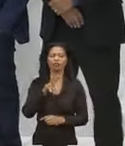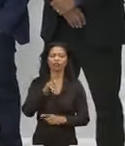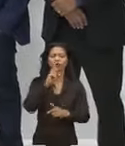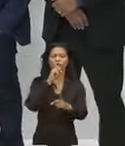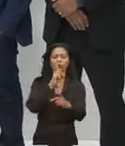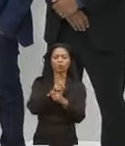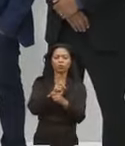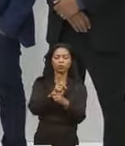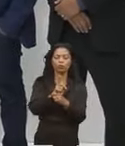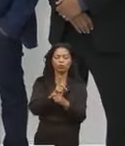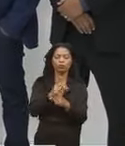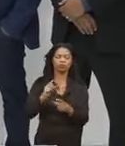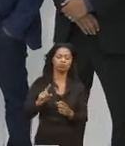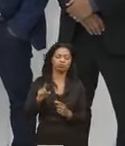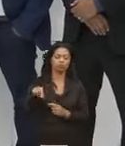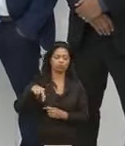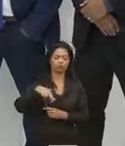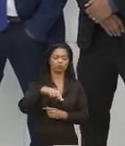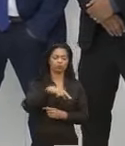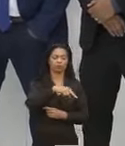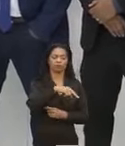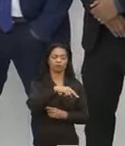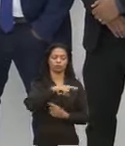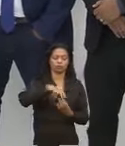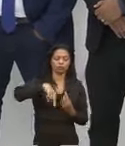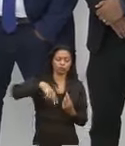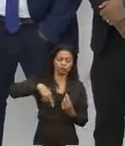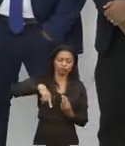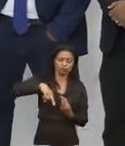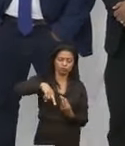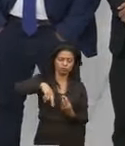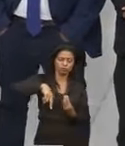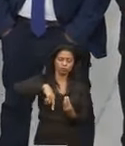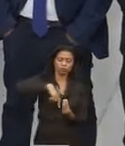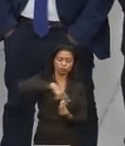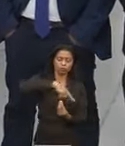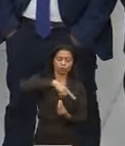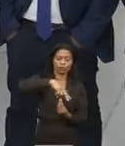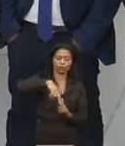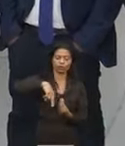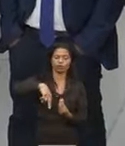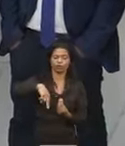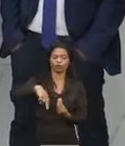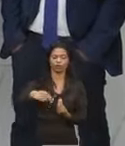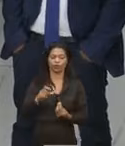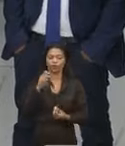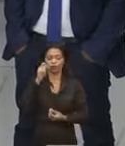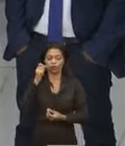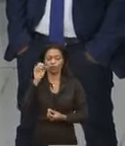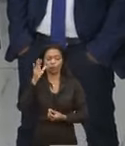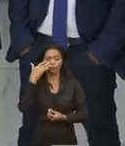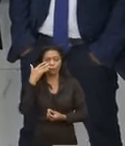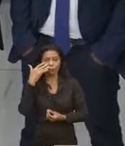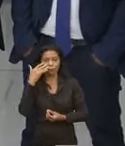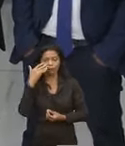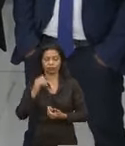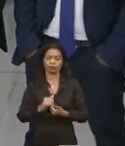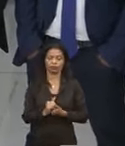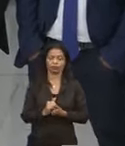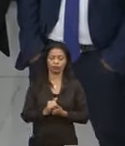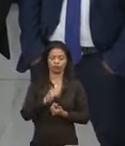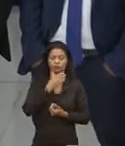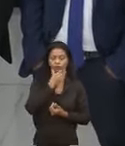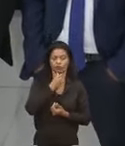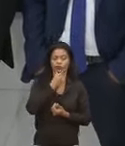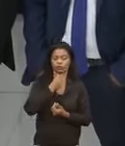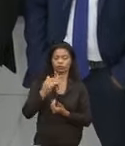passando ao redor da feira. E nós observamos que ele era um menino que estava precisando de